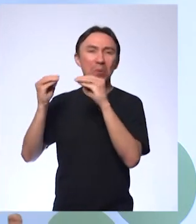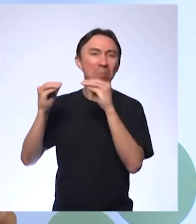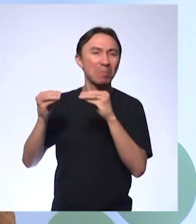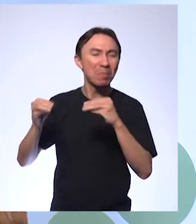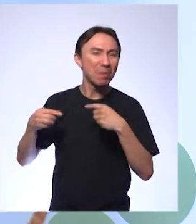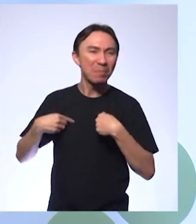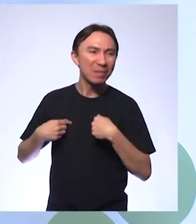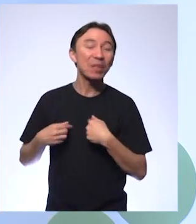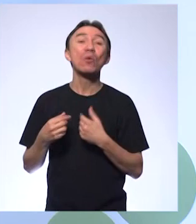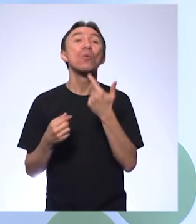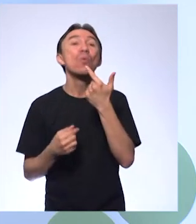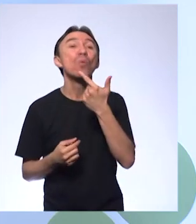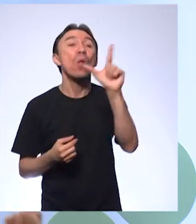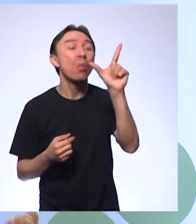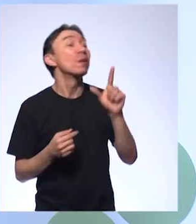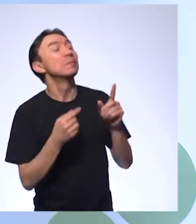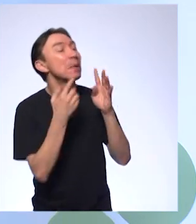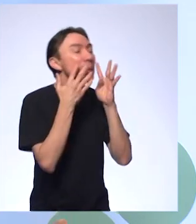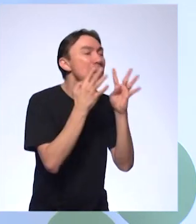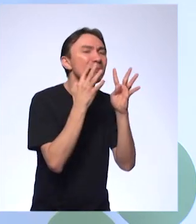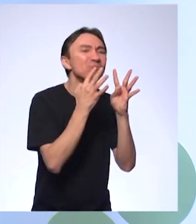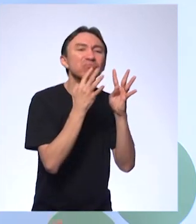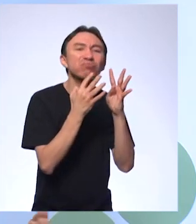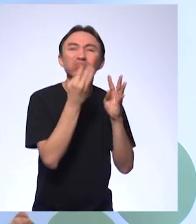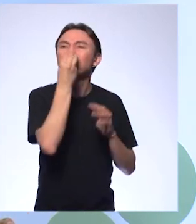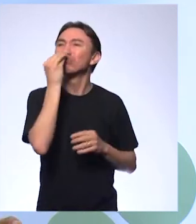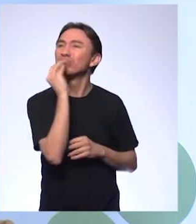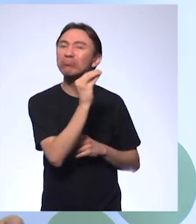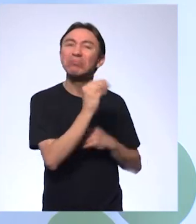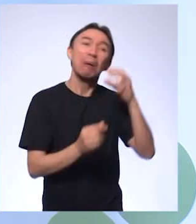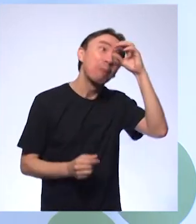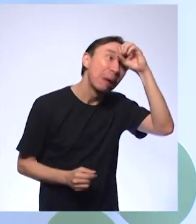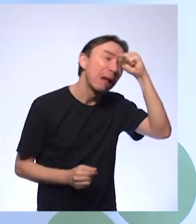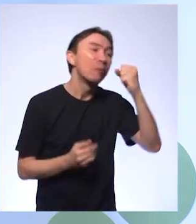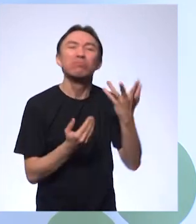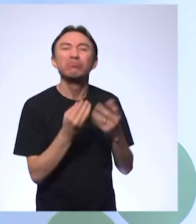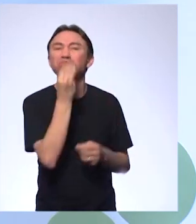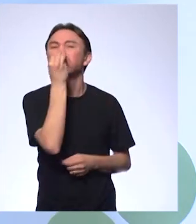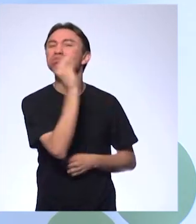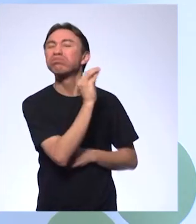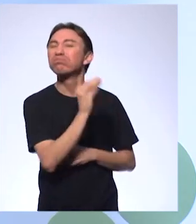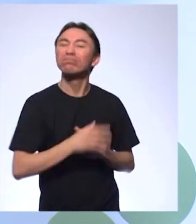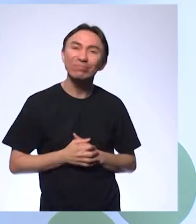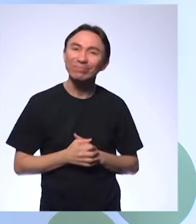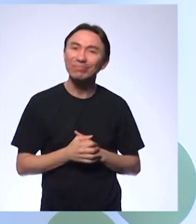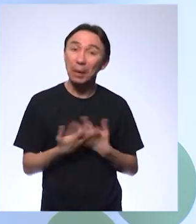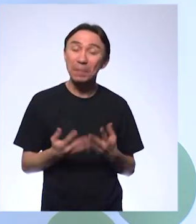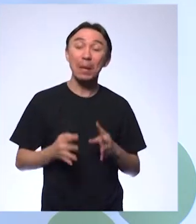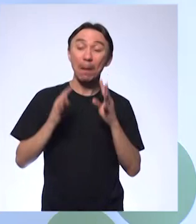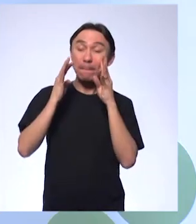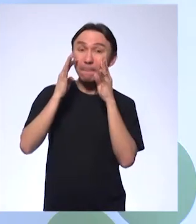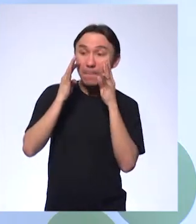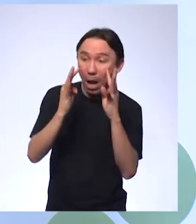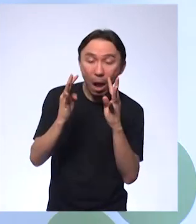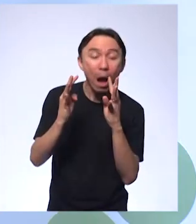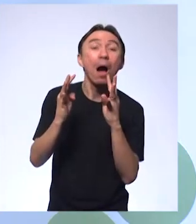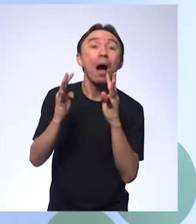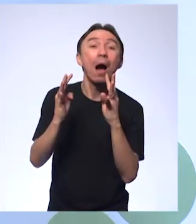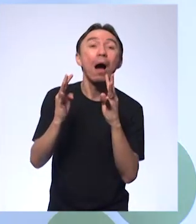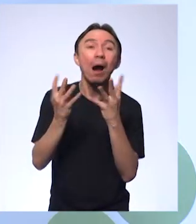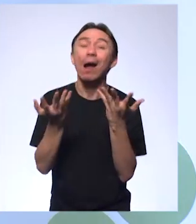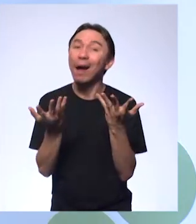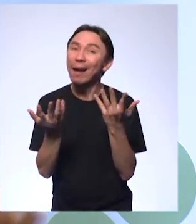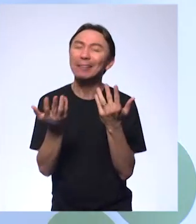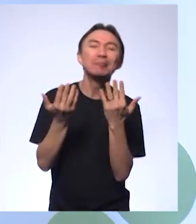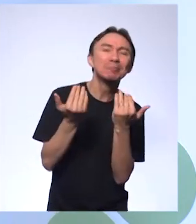o outro, de aprender com o outro, né? Por isso que escutar também é falar. Às vezes, você está lá com seu amigo, não é para você falar assim, olha,